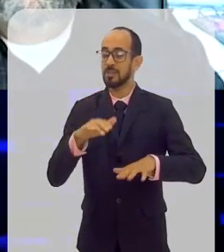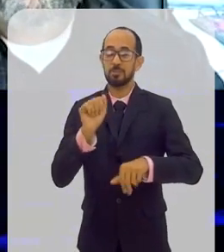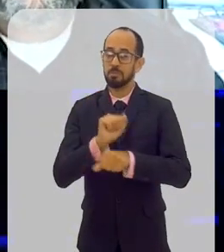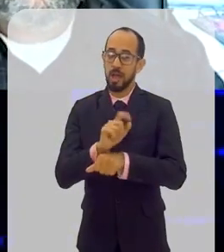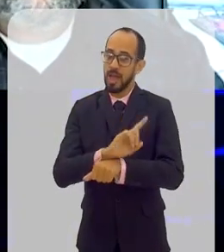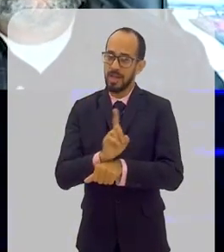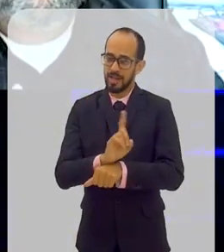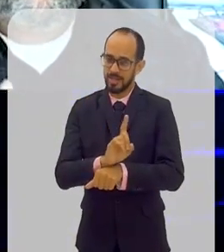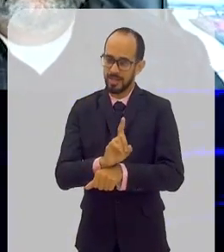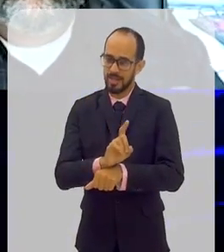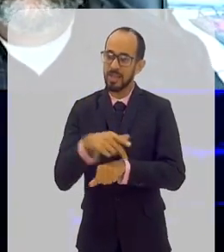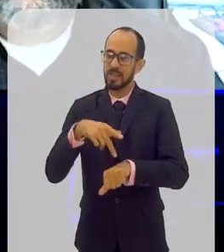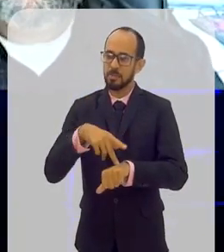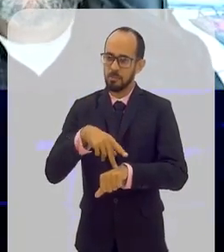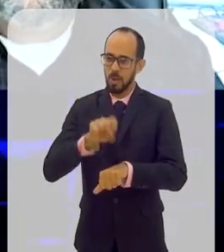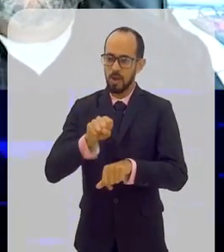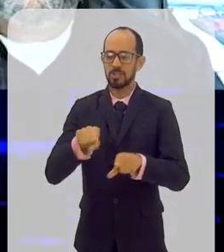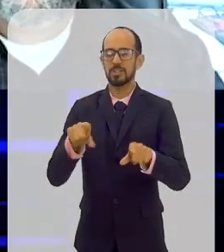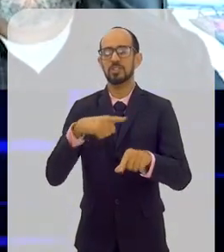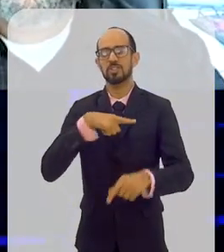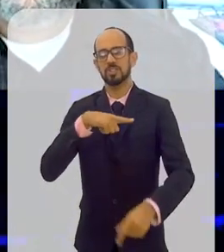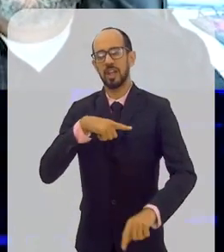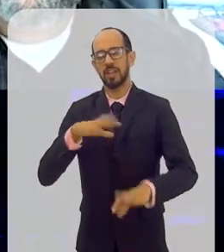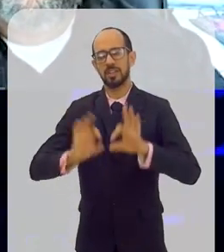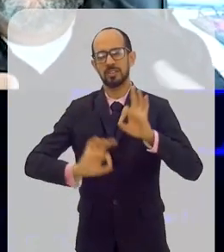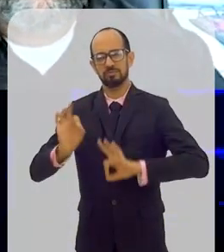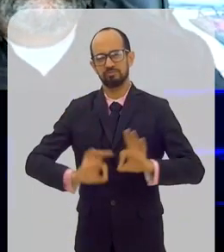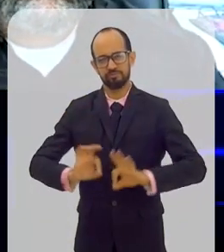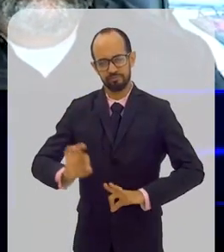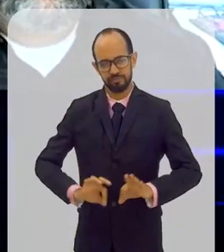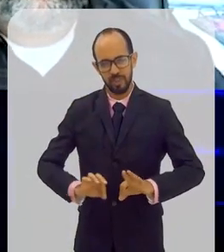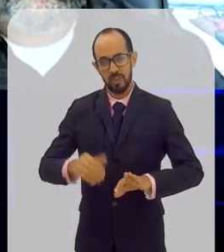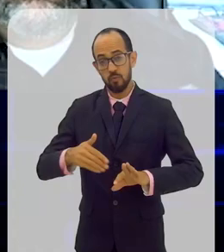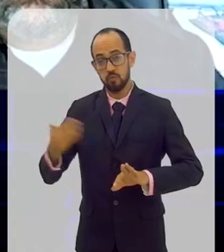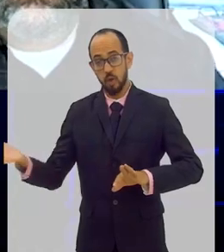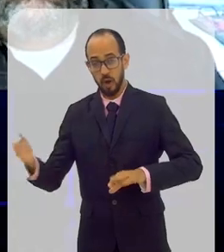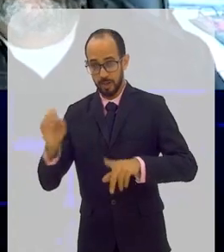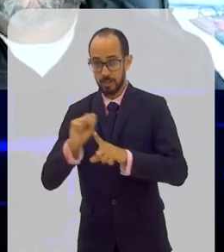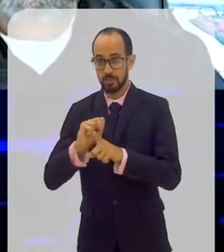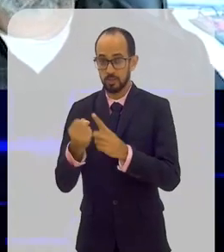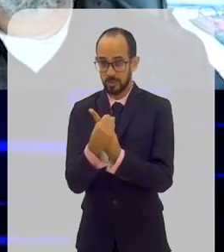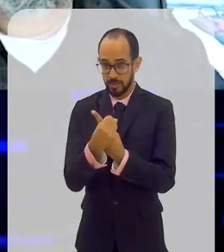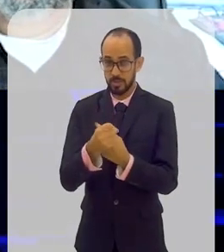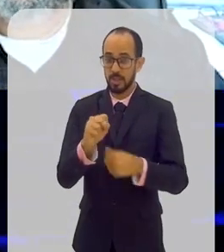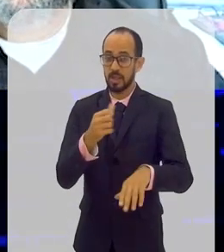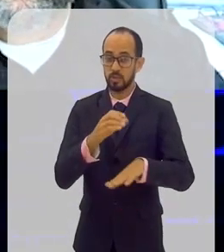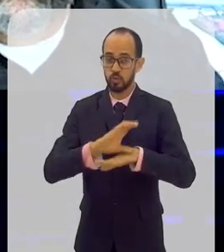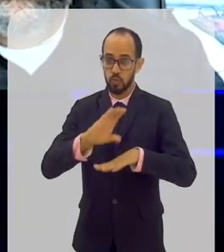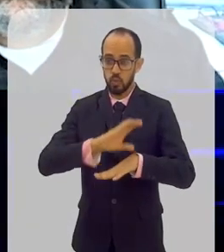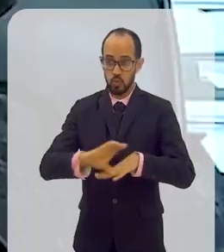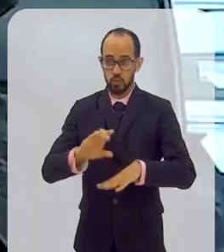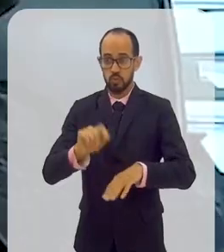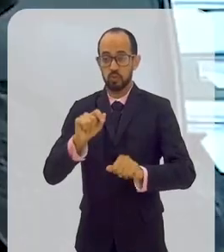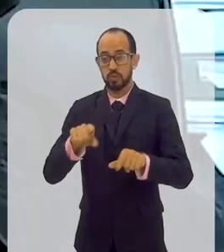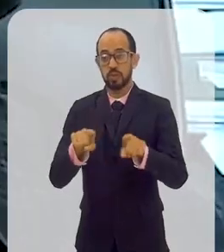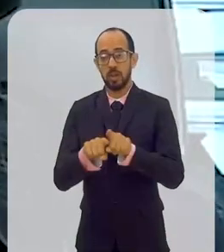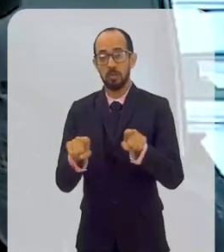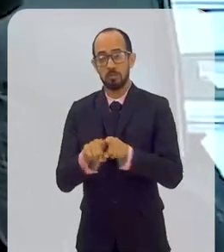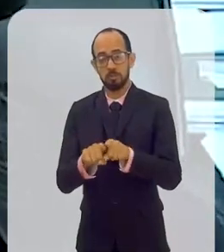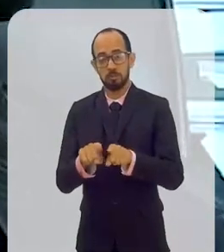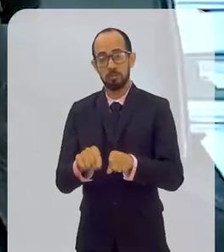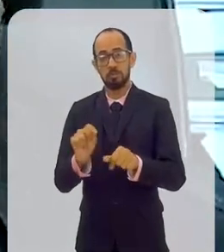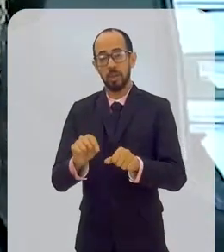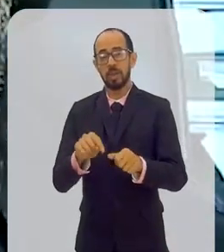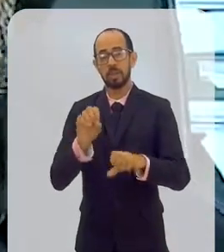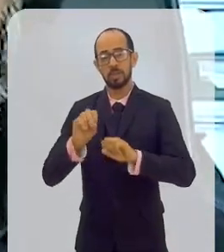extensão, a nossa universidade tem projetos importantes desde o ponto de vista da produção agrícola, desde o ponto de vista da parte